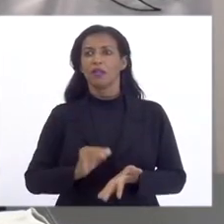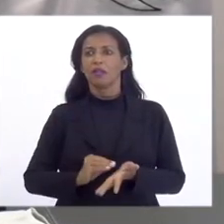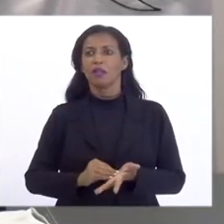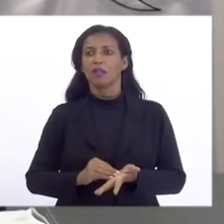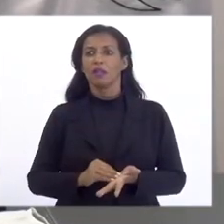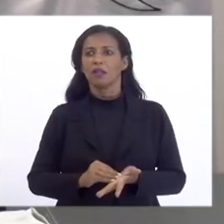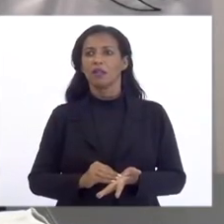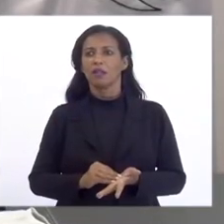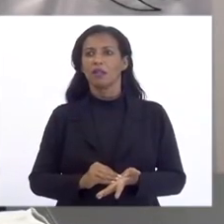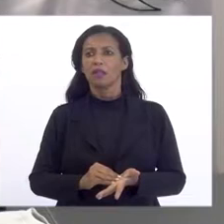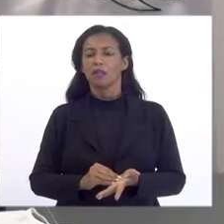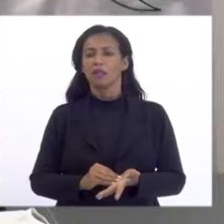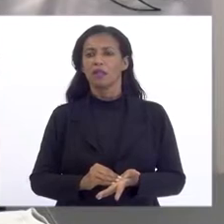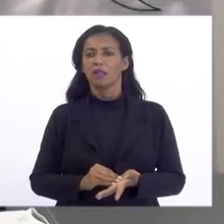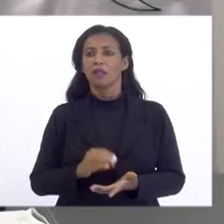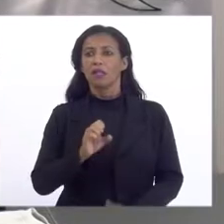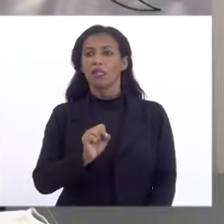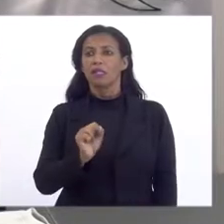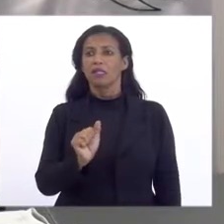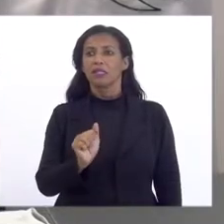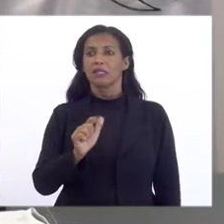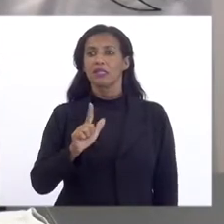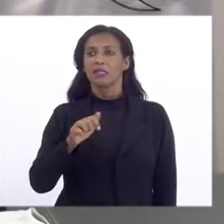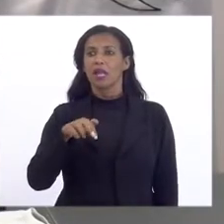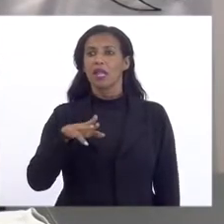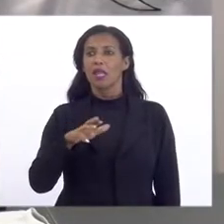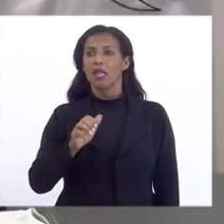Valdec. Não, o Valdec não. Falta o Salema.